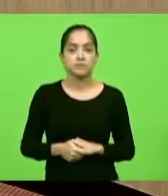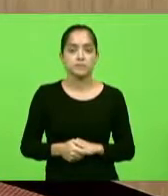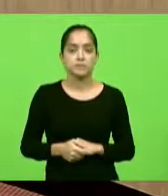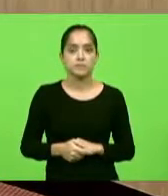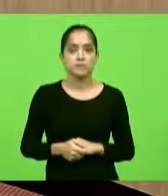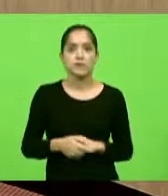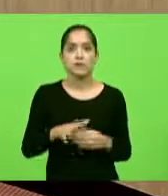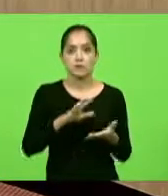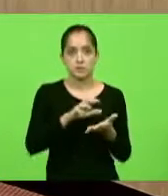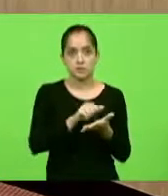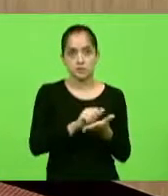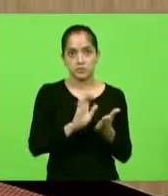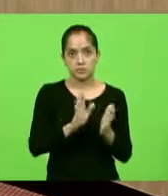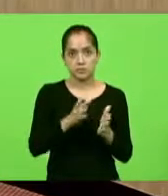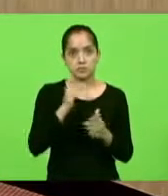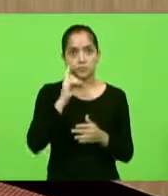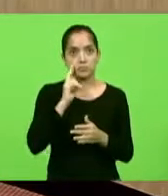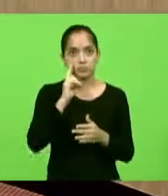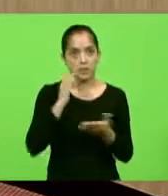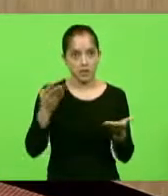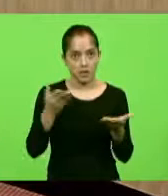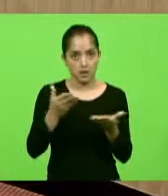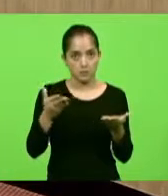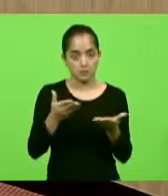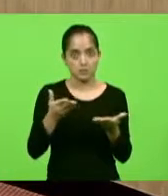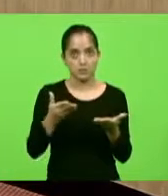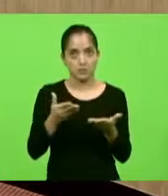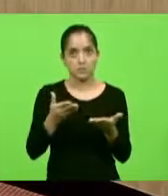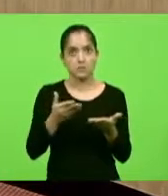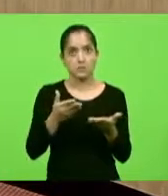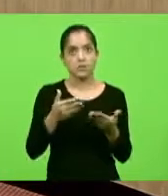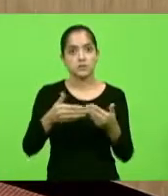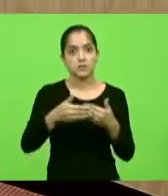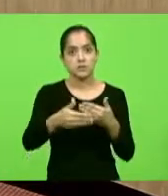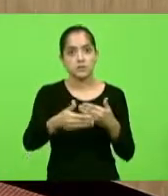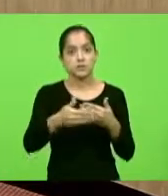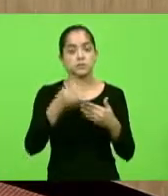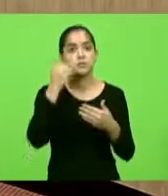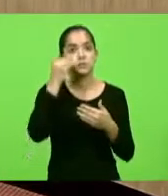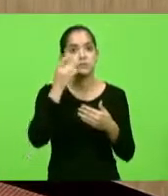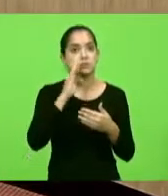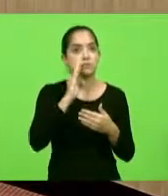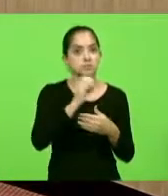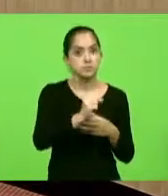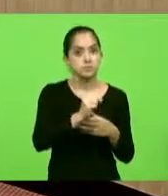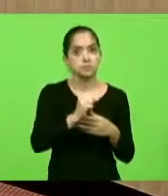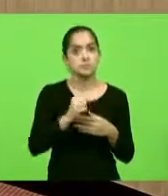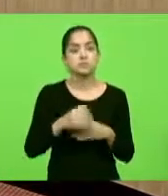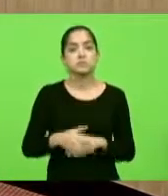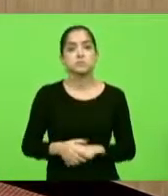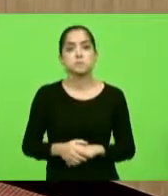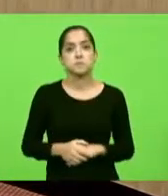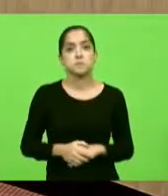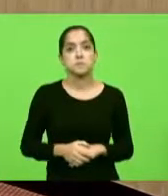Registrado sua inscrição, deputado, na sequência, Bruno Souza, deputado Sargento Lima e Vossa Excelência.